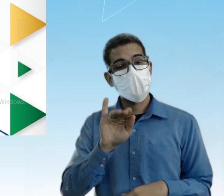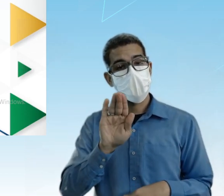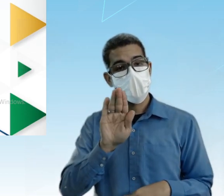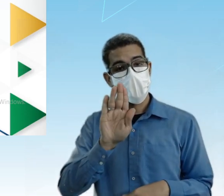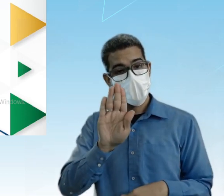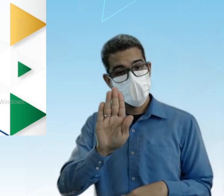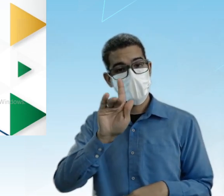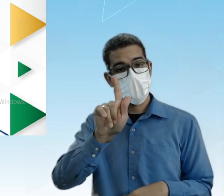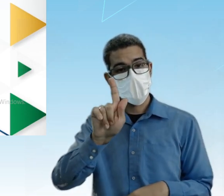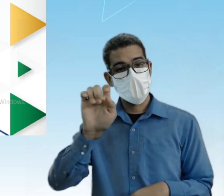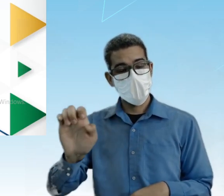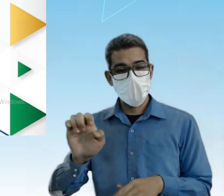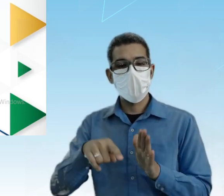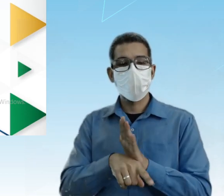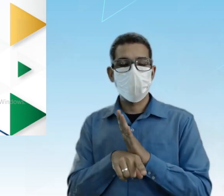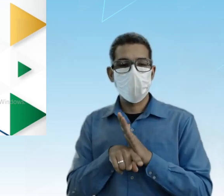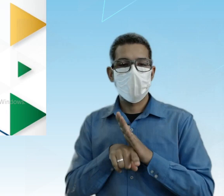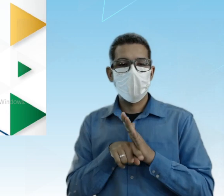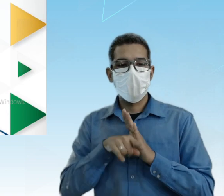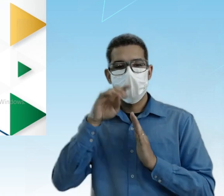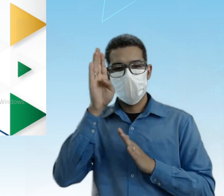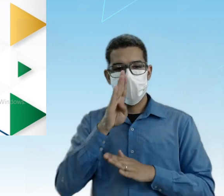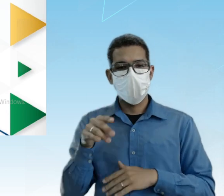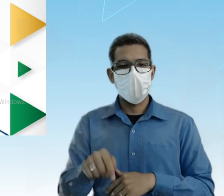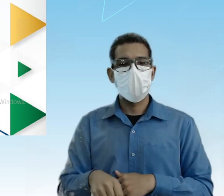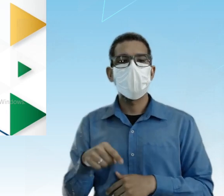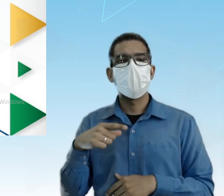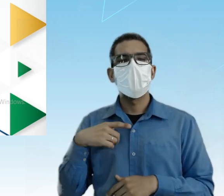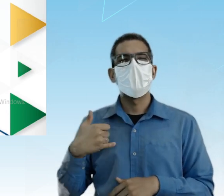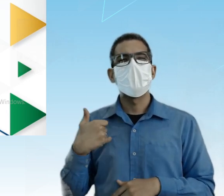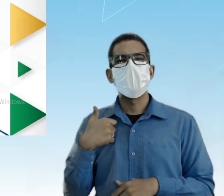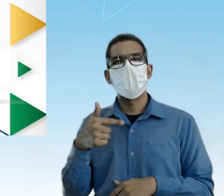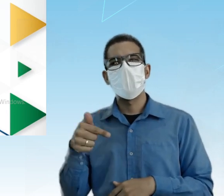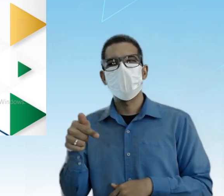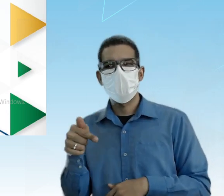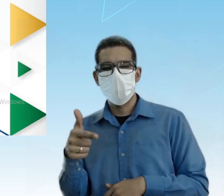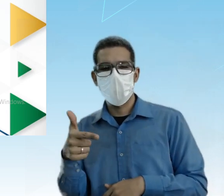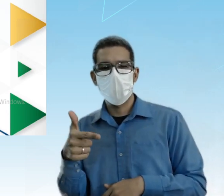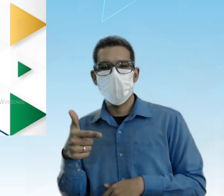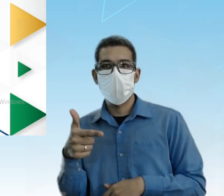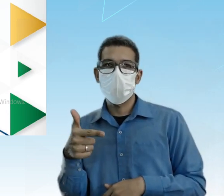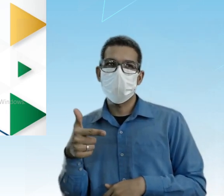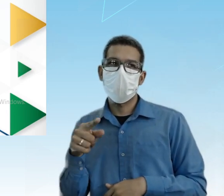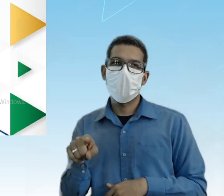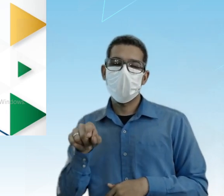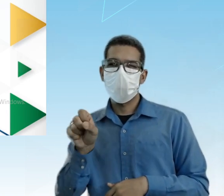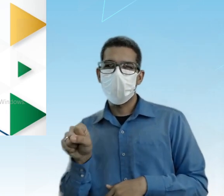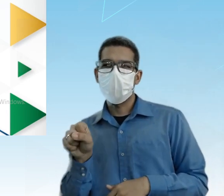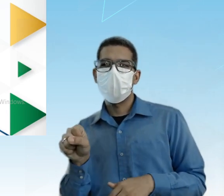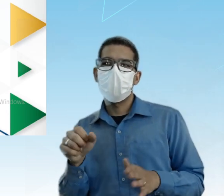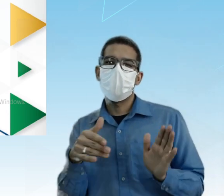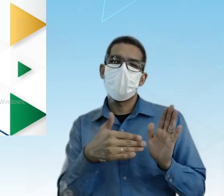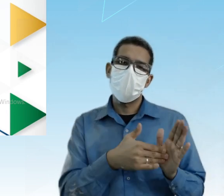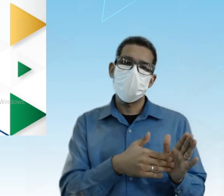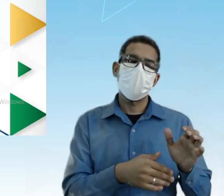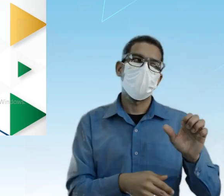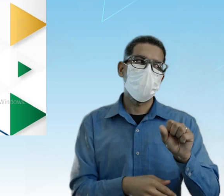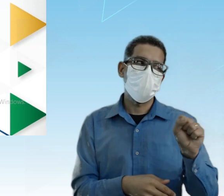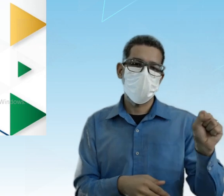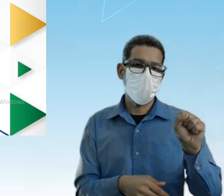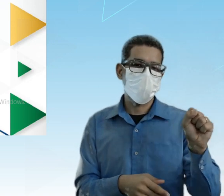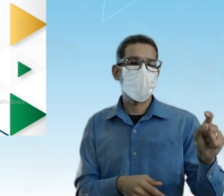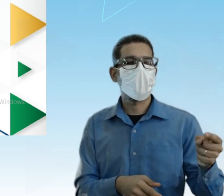tá? A população brasileira vive em média de 72,8 a 80 e pouco,8 anos,